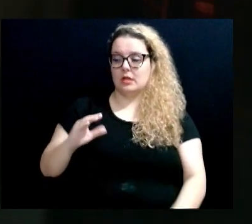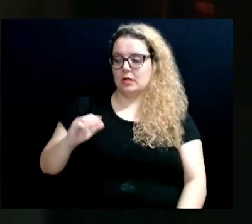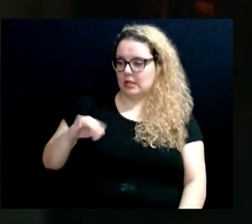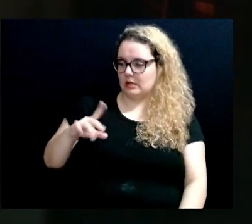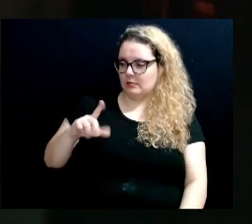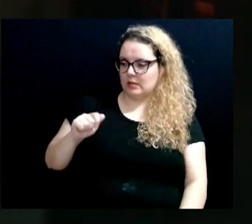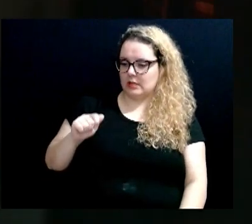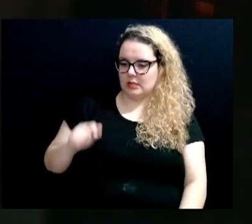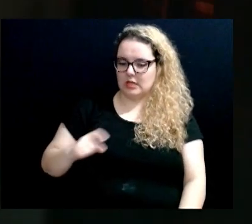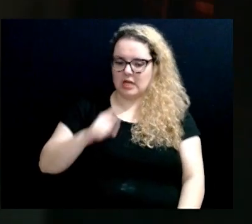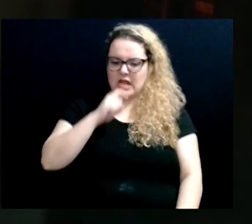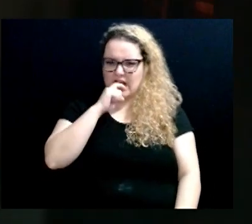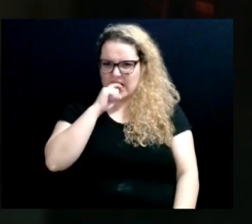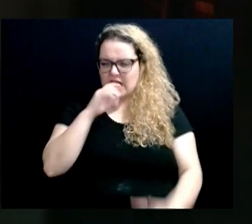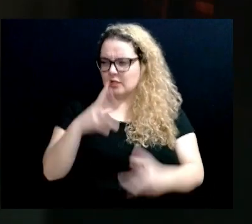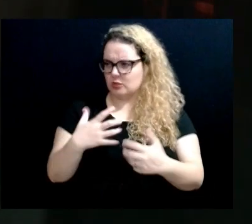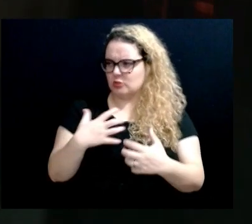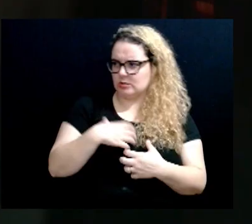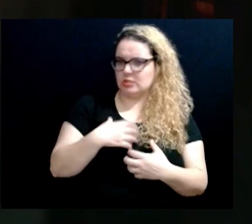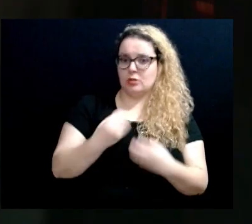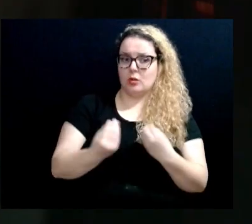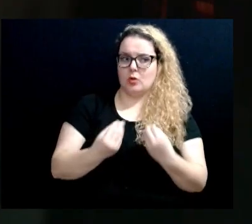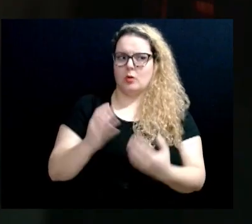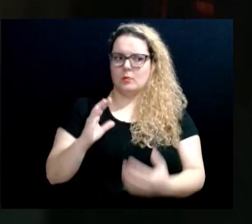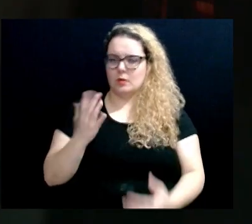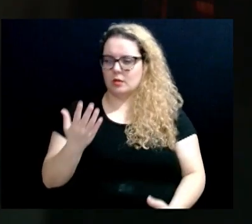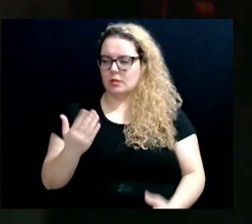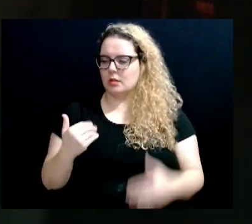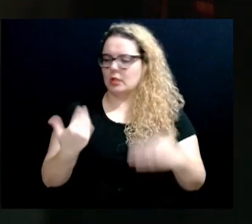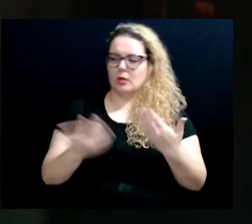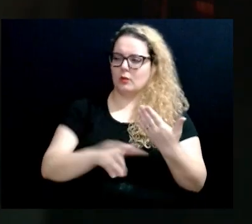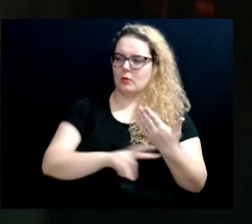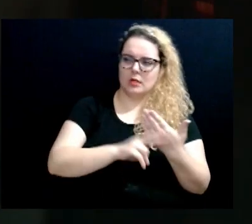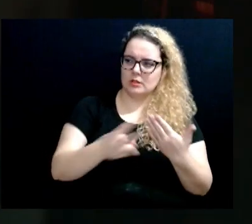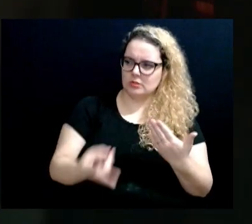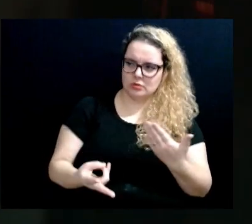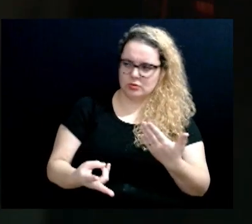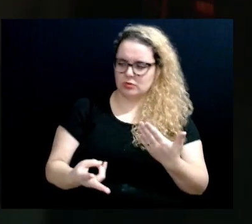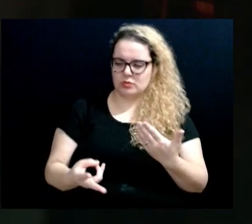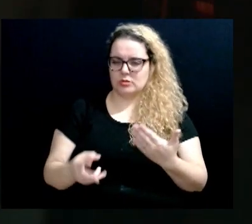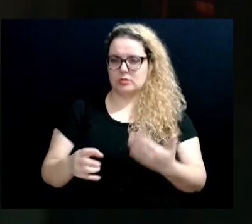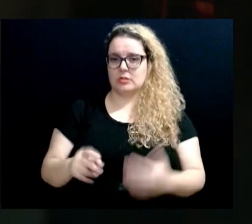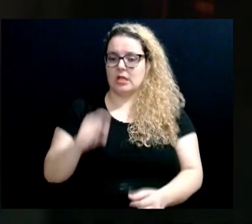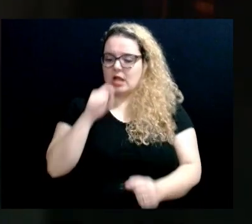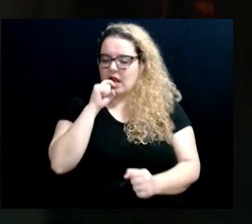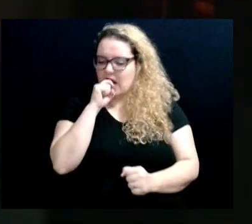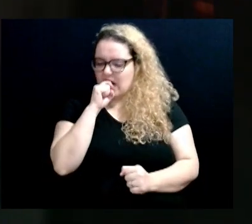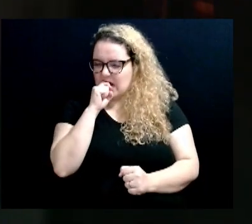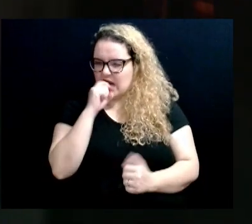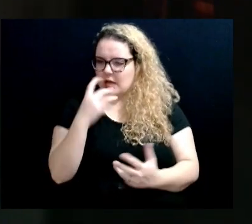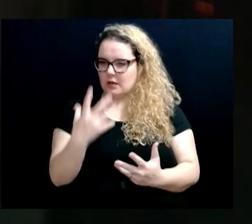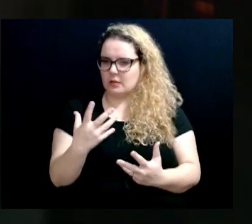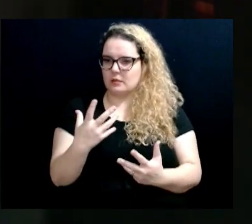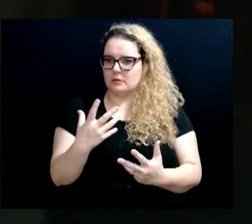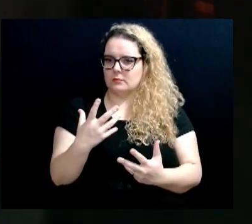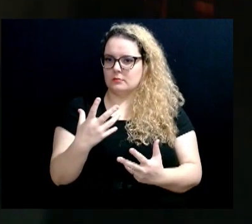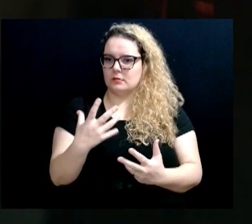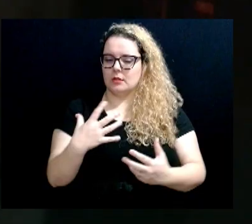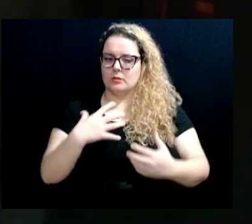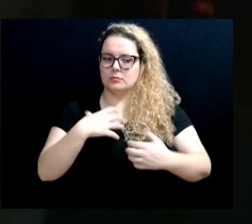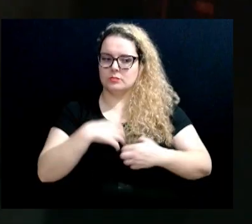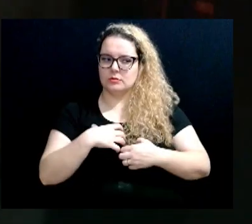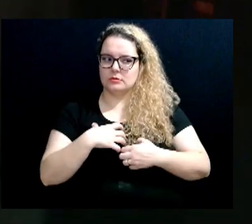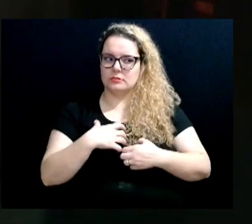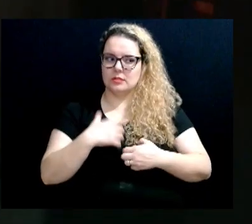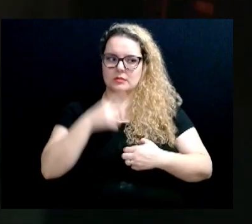sente isso? De onde vem? E quais as consequências que essa inveja, de repente até um sentimento que a gente não consegue identificar,